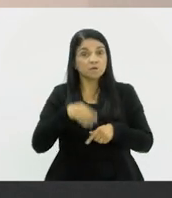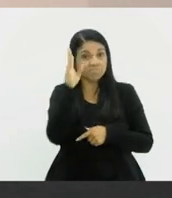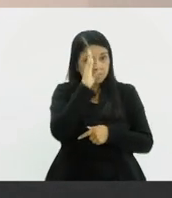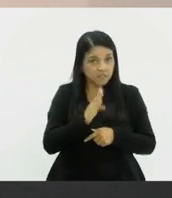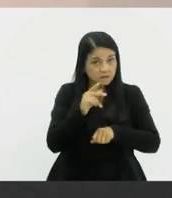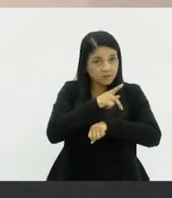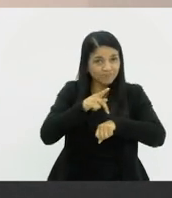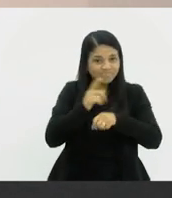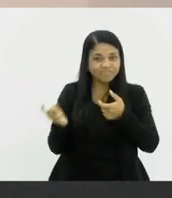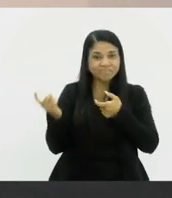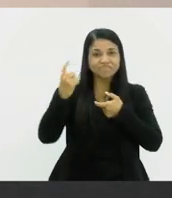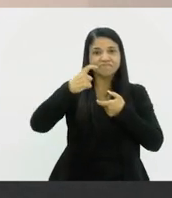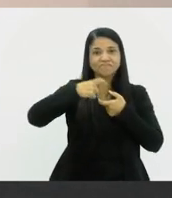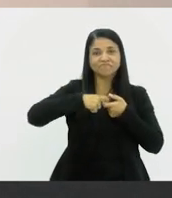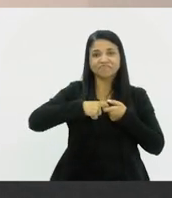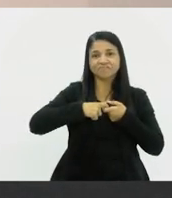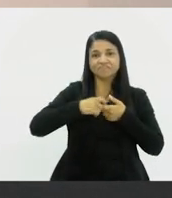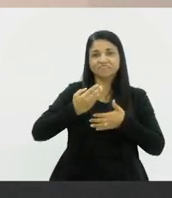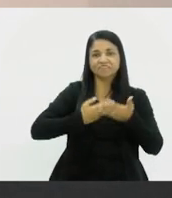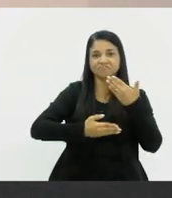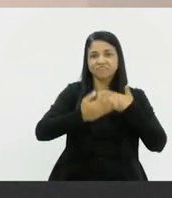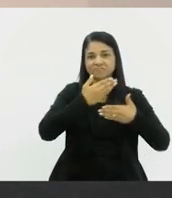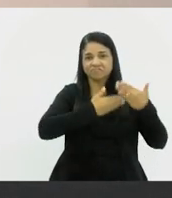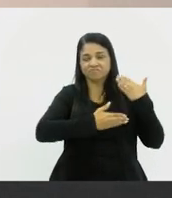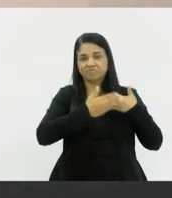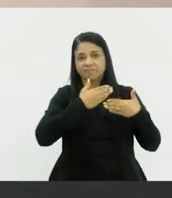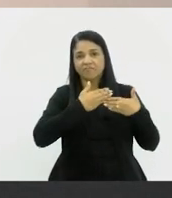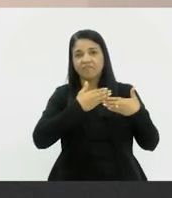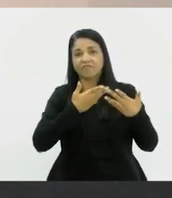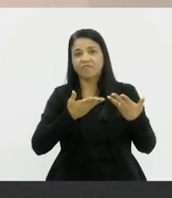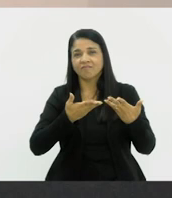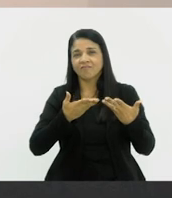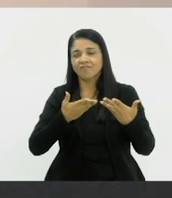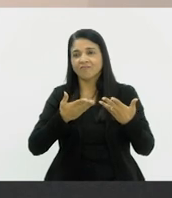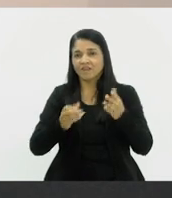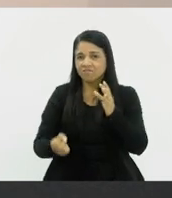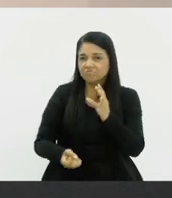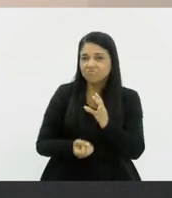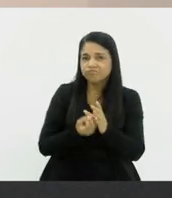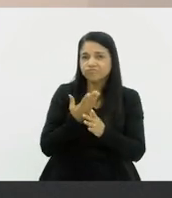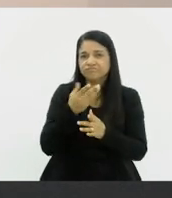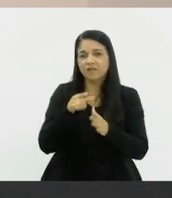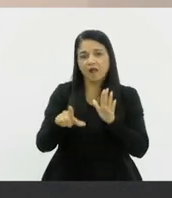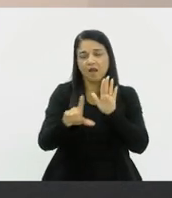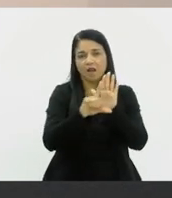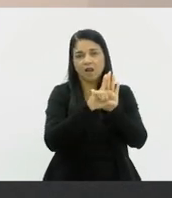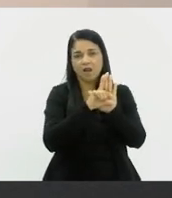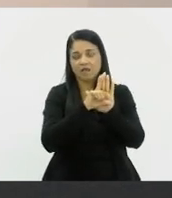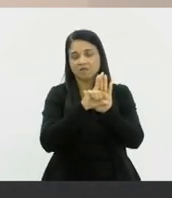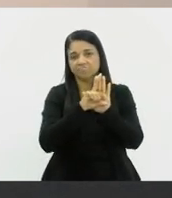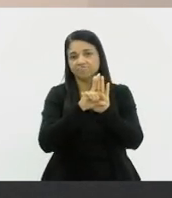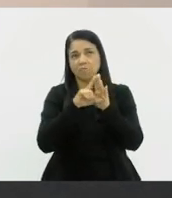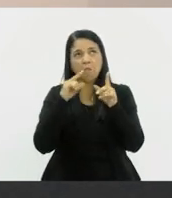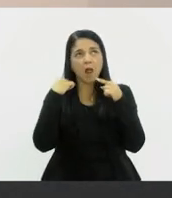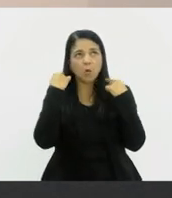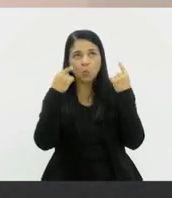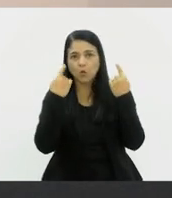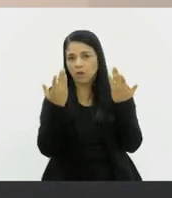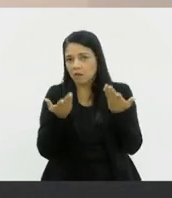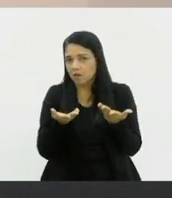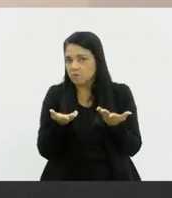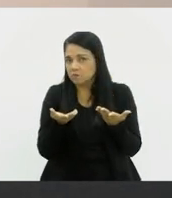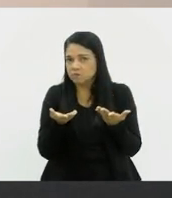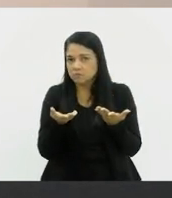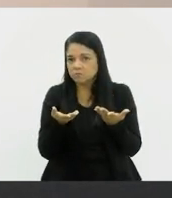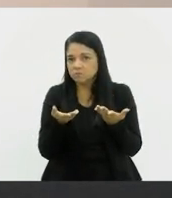resolve retroceder mais uma vez e criar essa essa lei louca insana que a gente